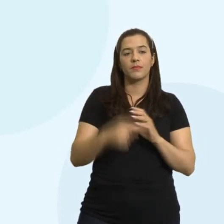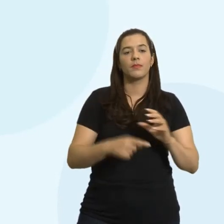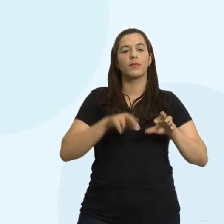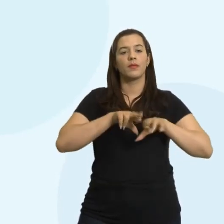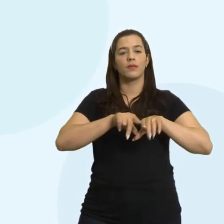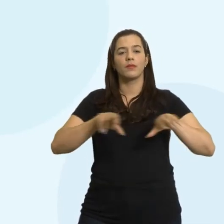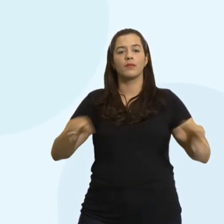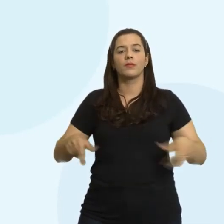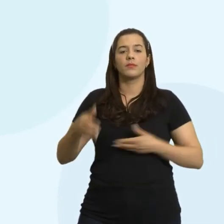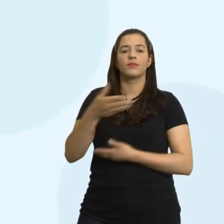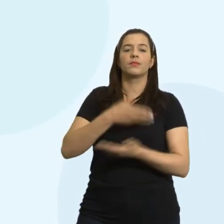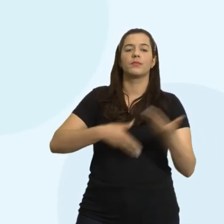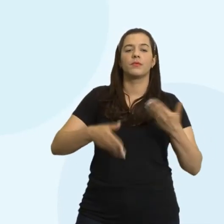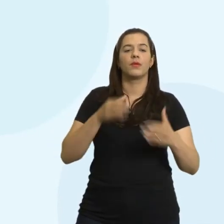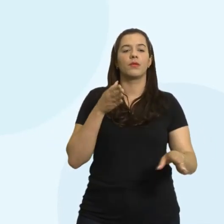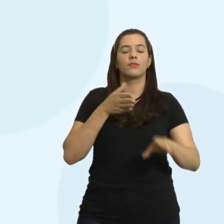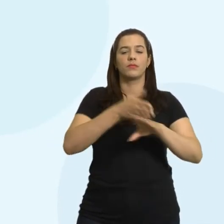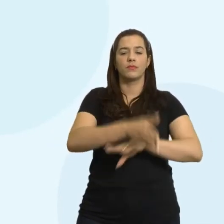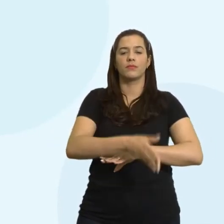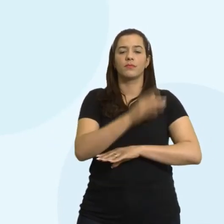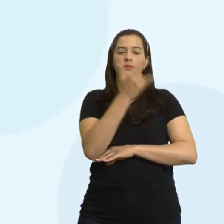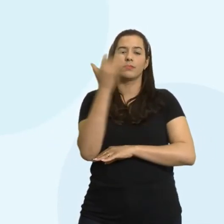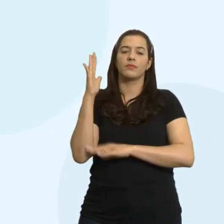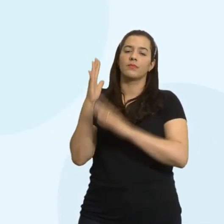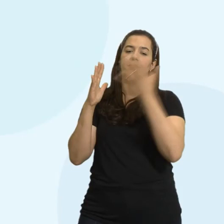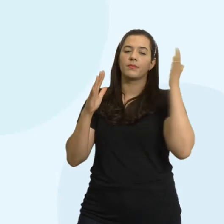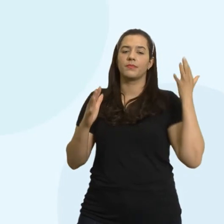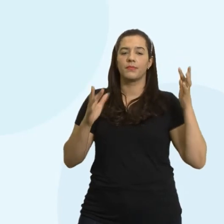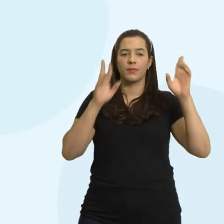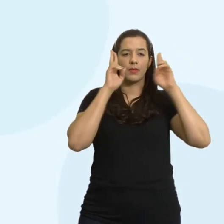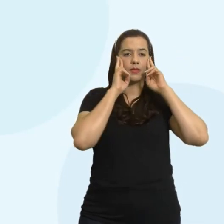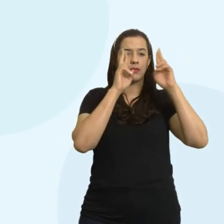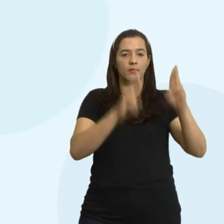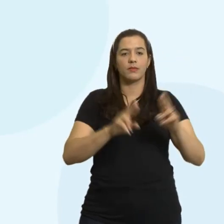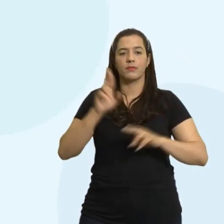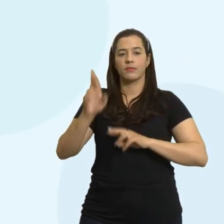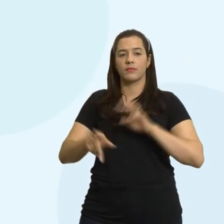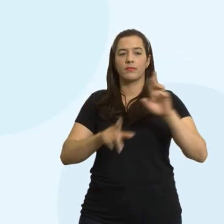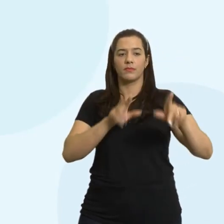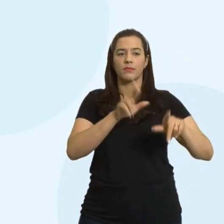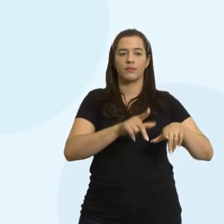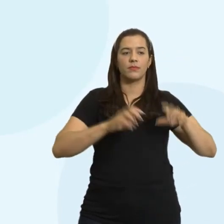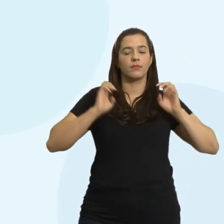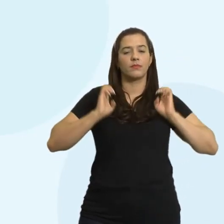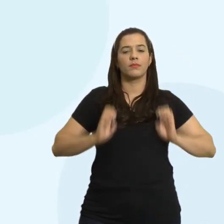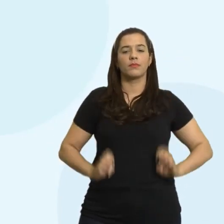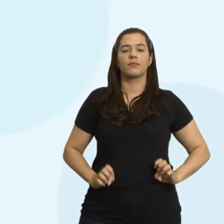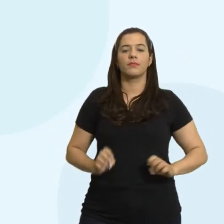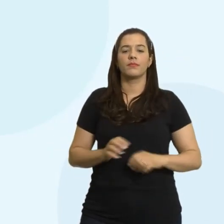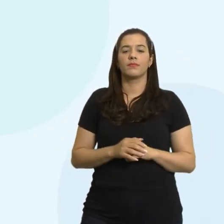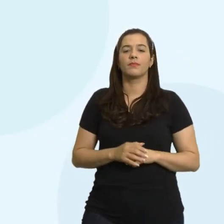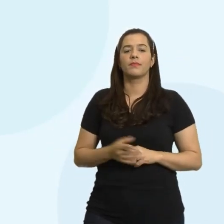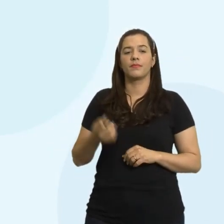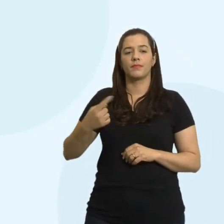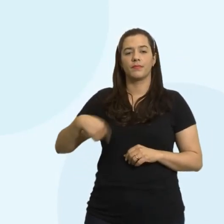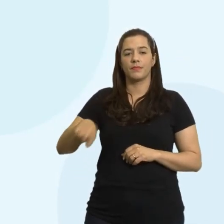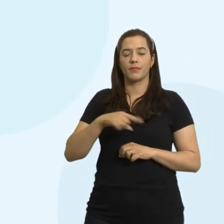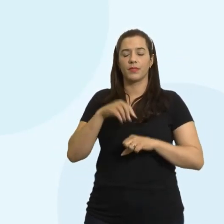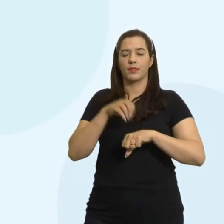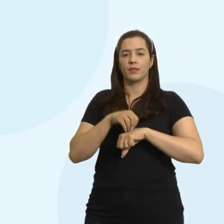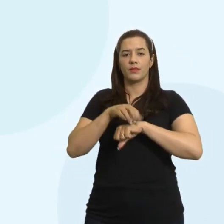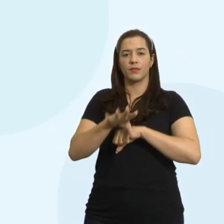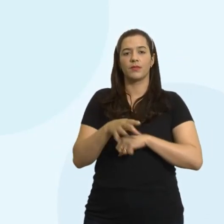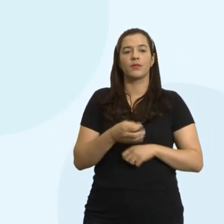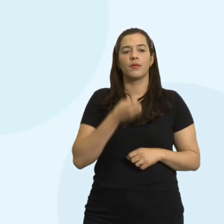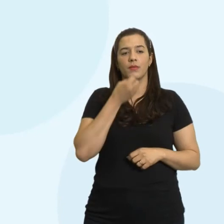formas de interação com a natureza, valorizando e respeitando a diversidade étnica. A nossa sugestão de uma boa